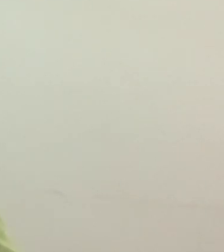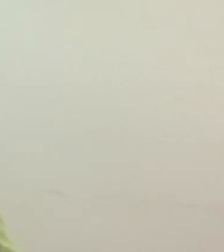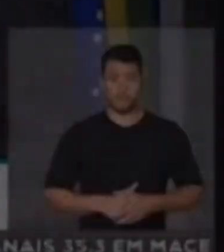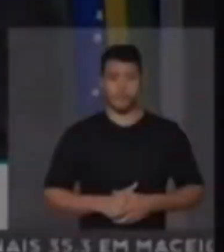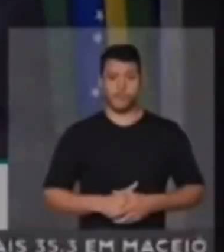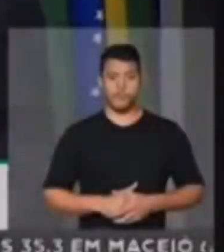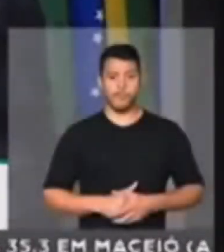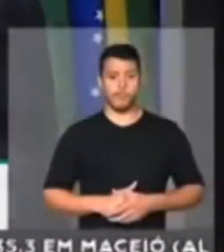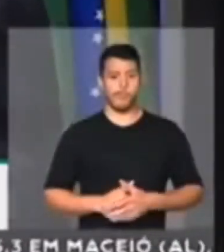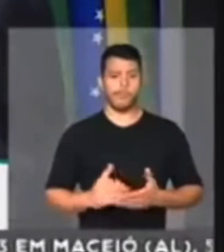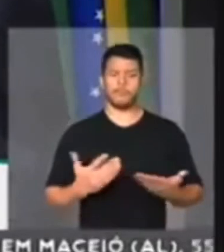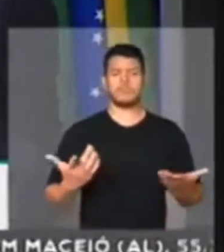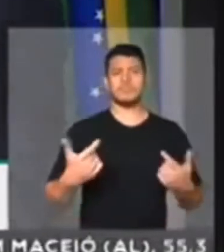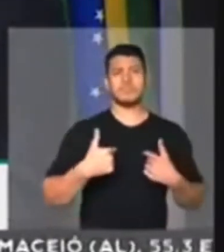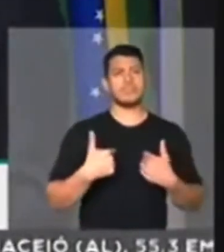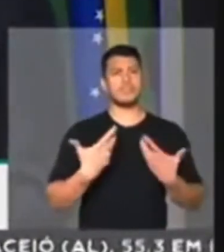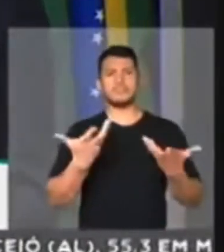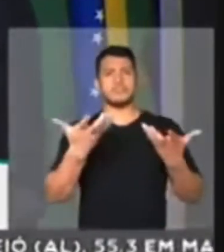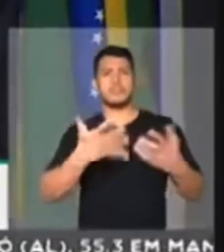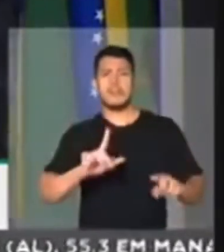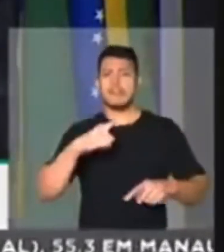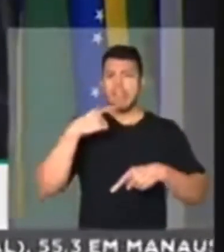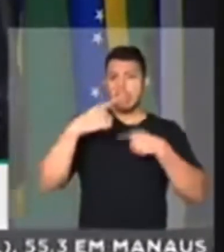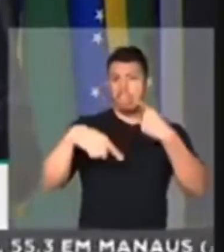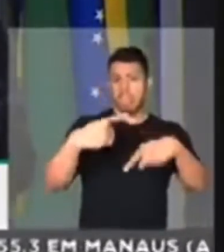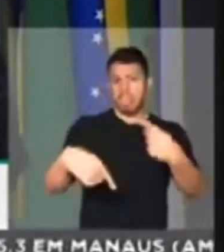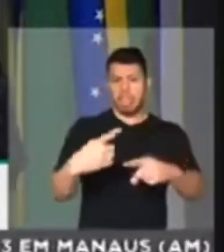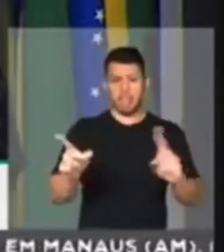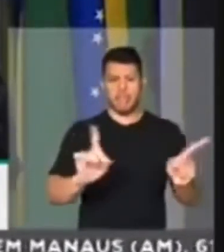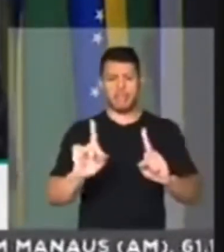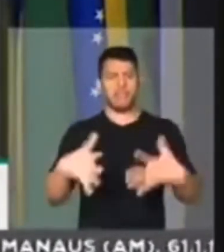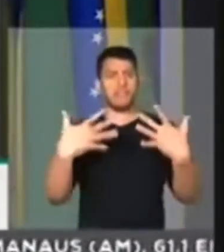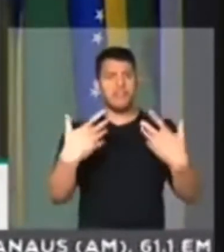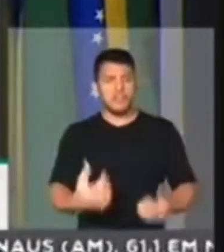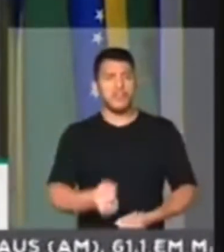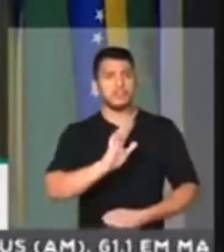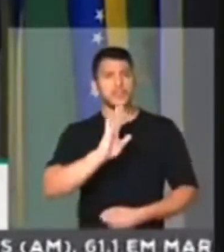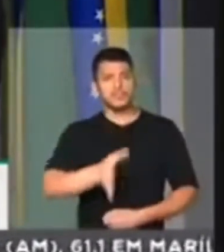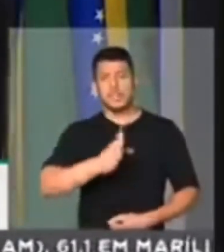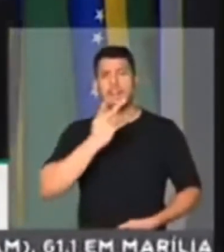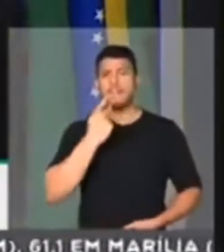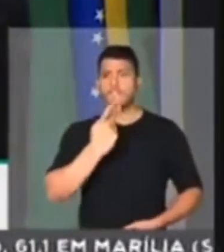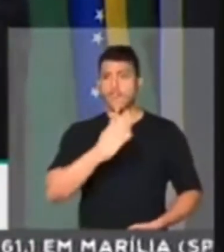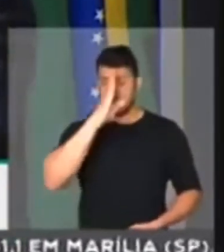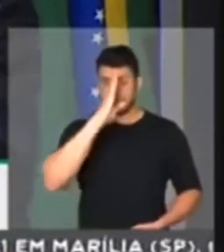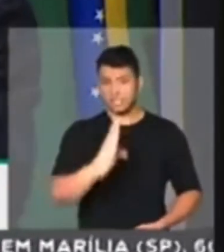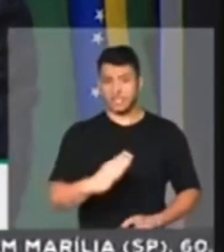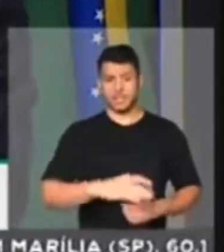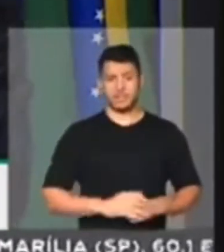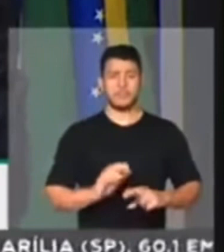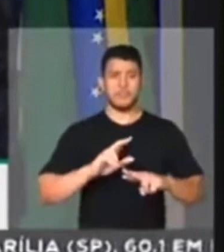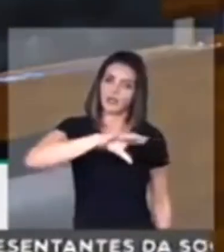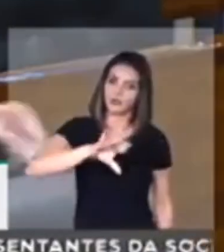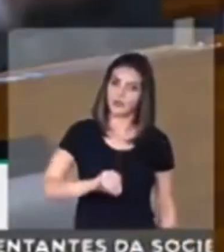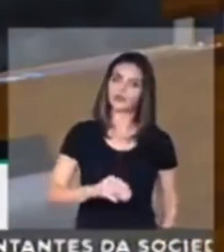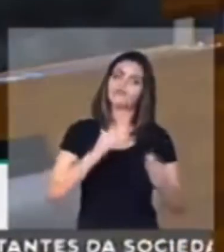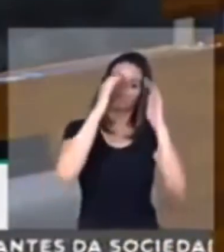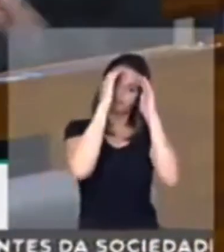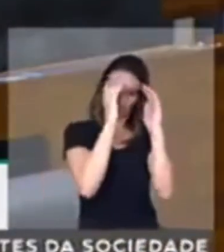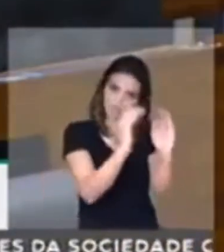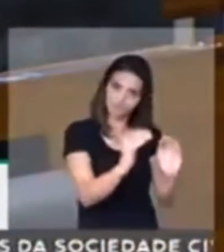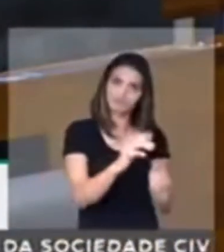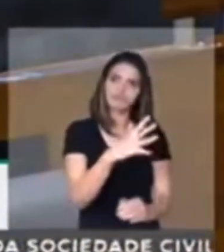Aberta. Sem muita resenha, sem muita contenda, vamos esticar o chiclete aqui, que é igual ficar enrolado, é cobra arame farpado. O